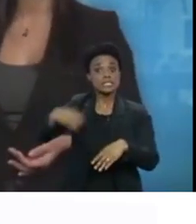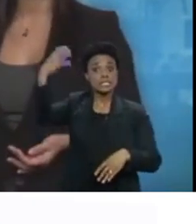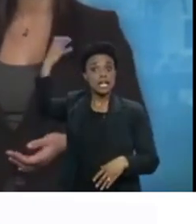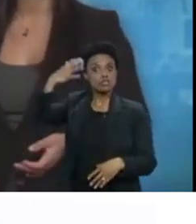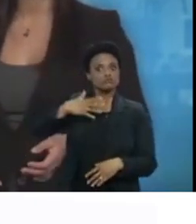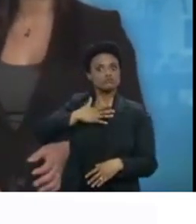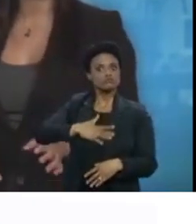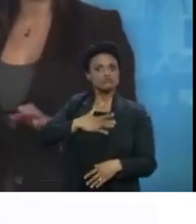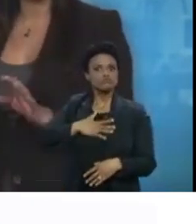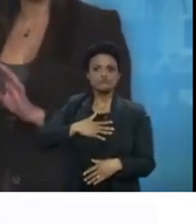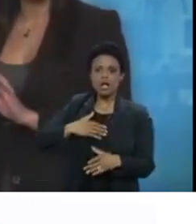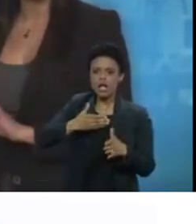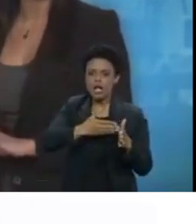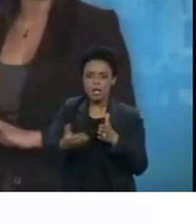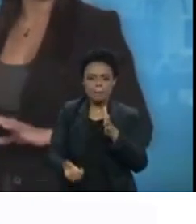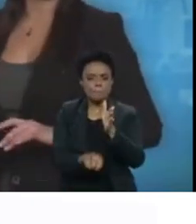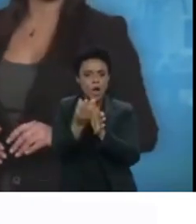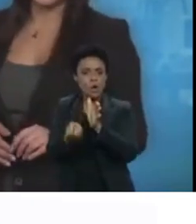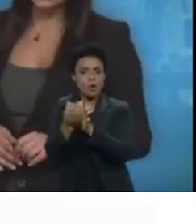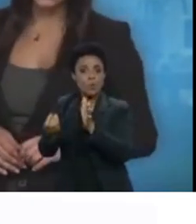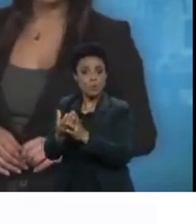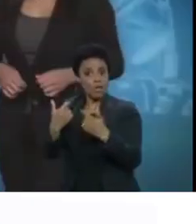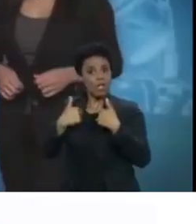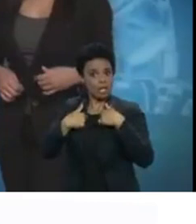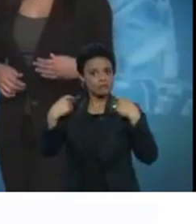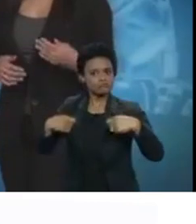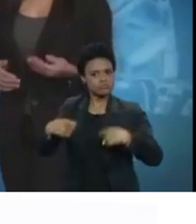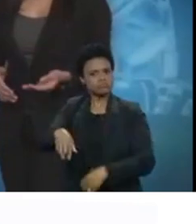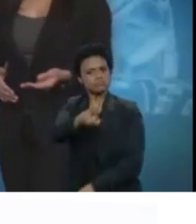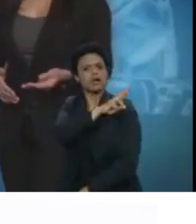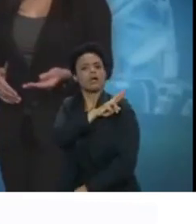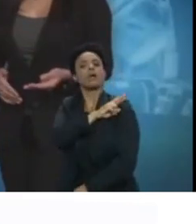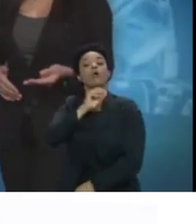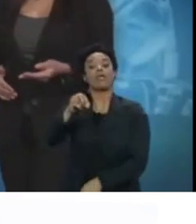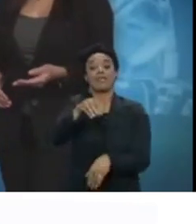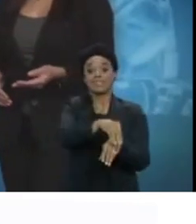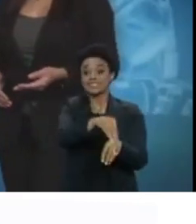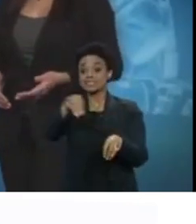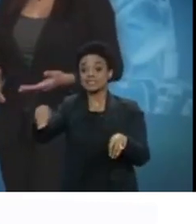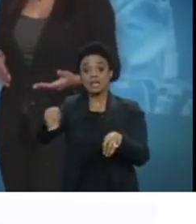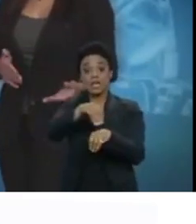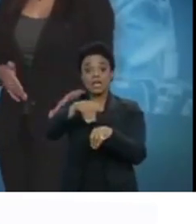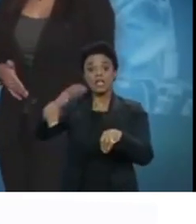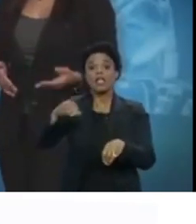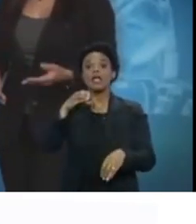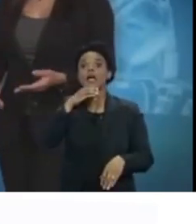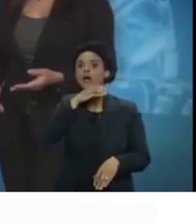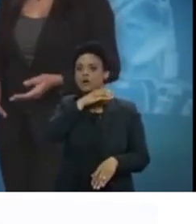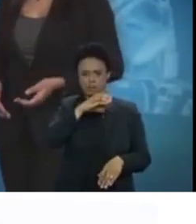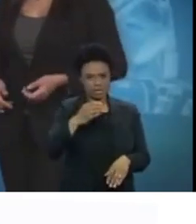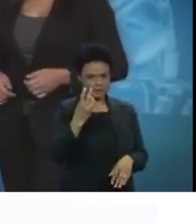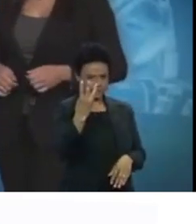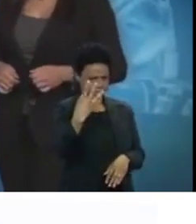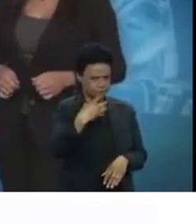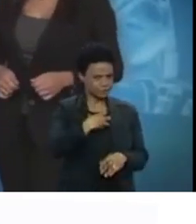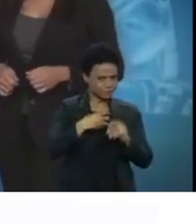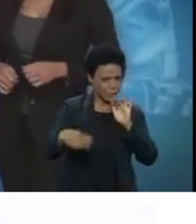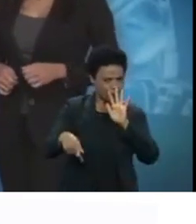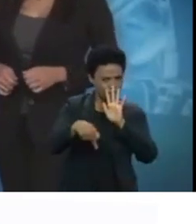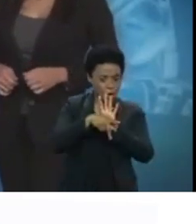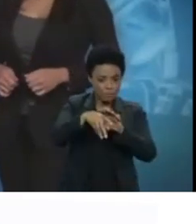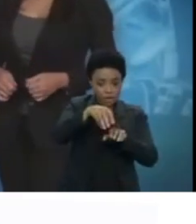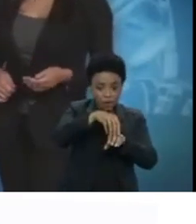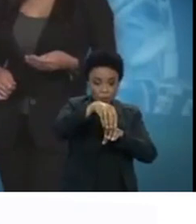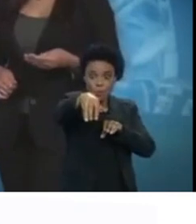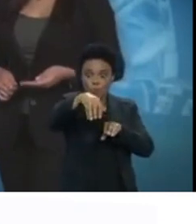preciso dominar as questões referentes à transferência de calor. Existem 3 mecanismos físicos que fundamentam os processos de transferência